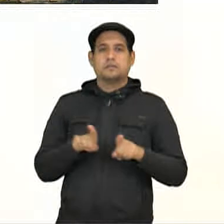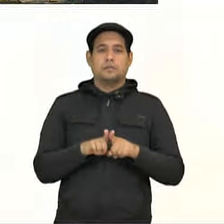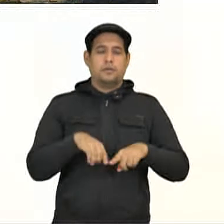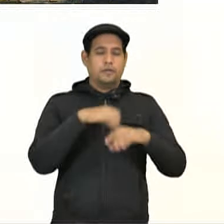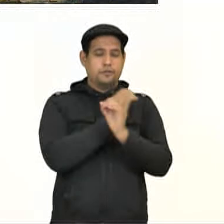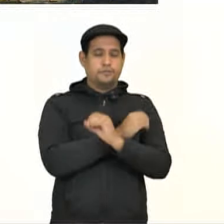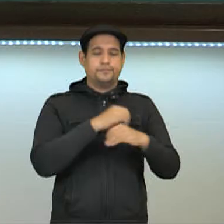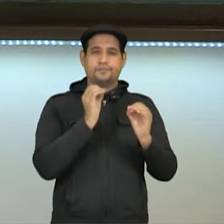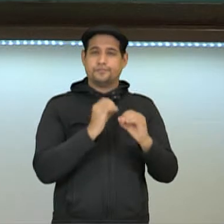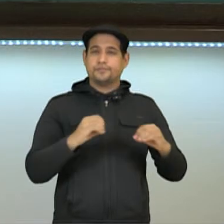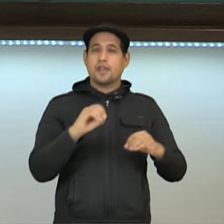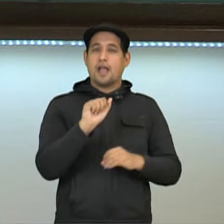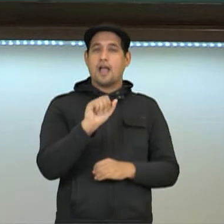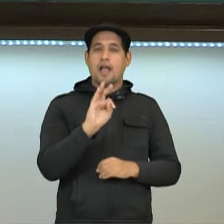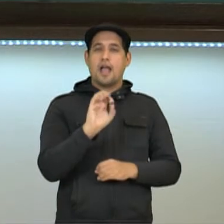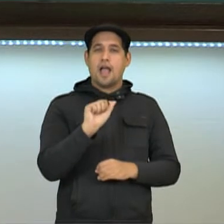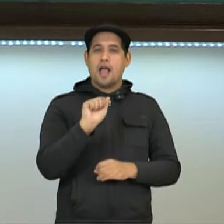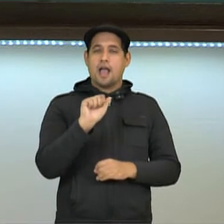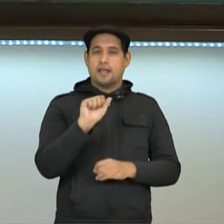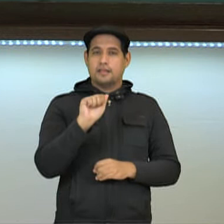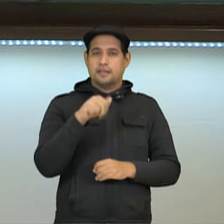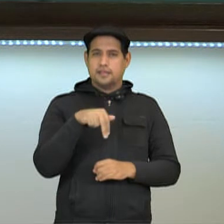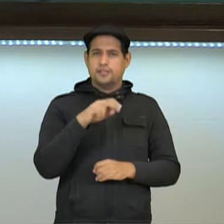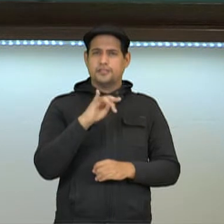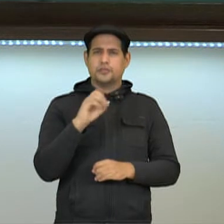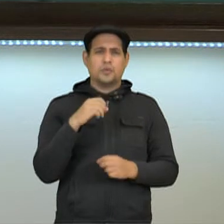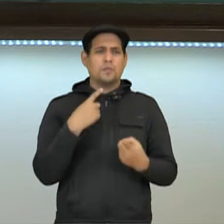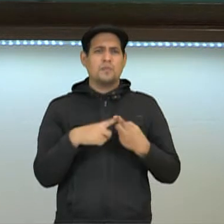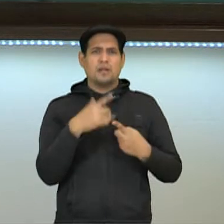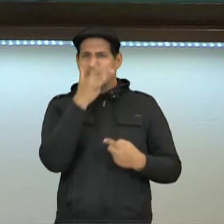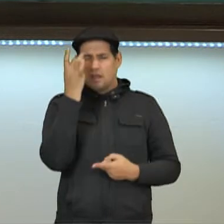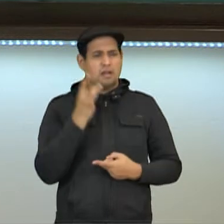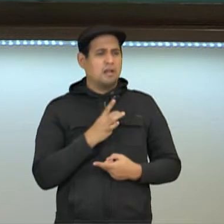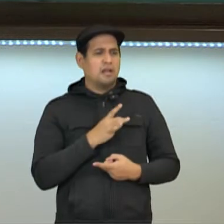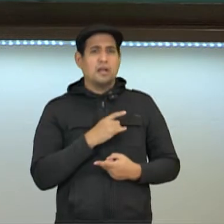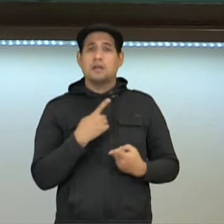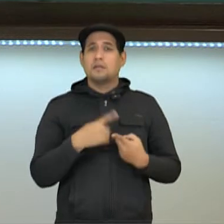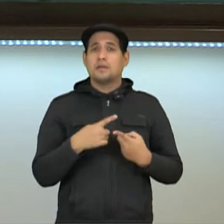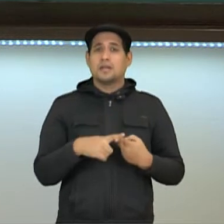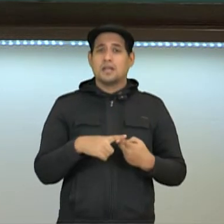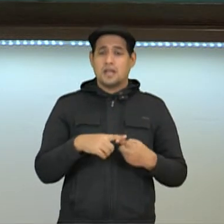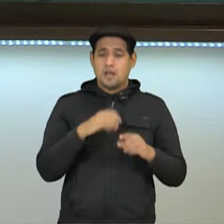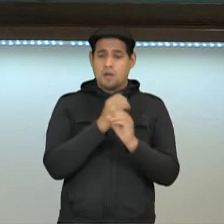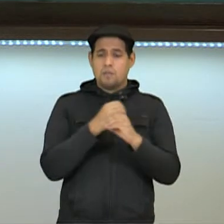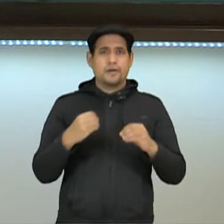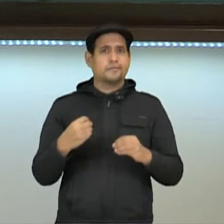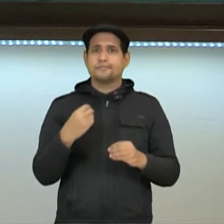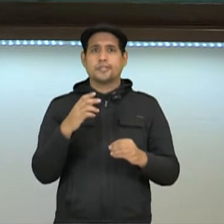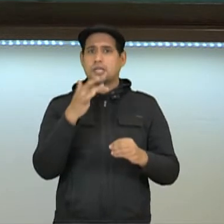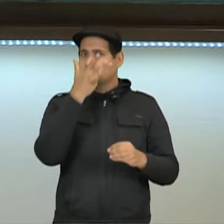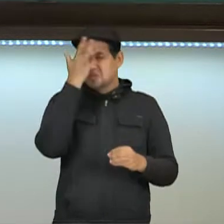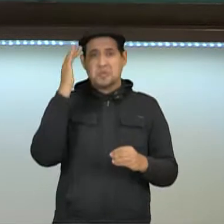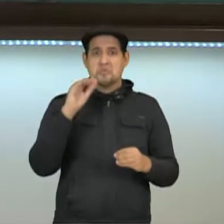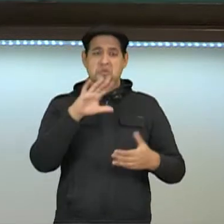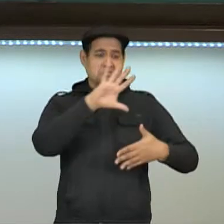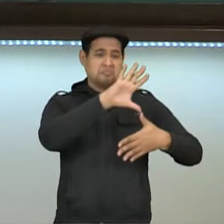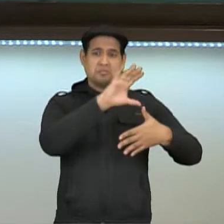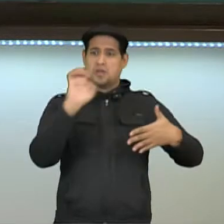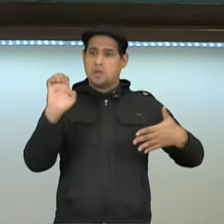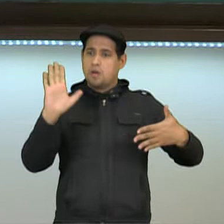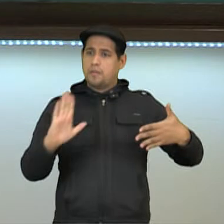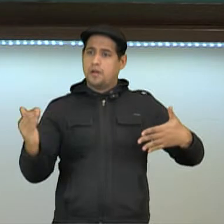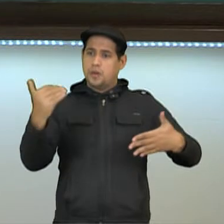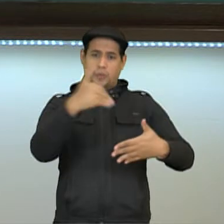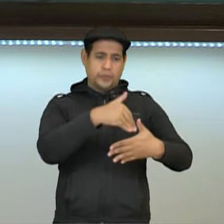Atlântico. Então, por que o Oceano Atlântico era conhecido como Mar Tenebroso? Porque era um mar que não era navegado. Então, os portugueses